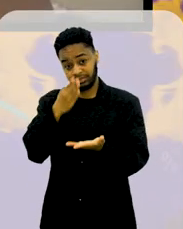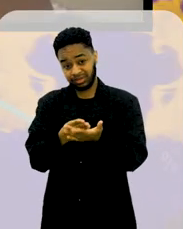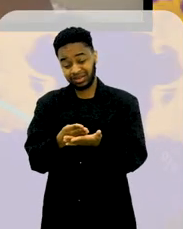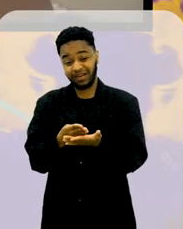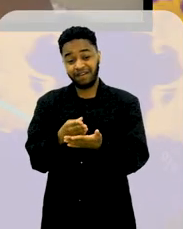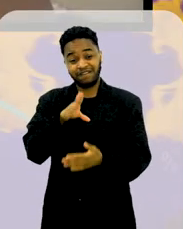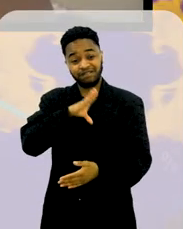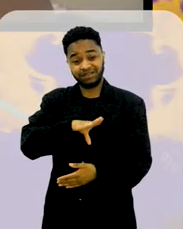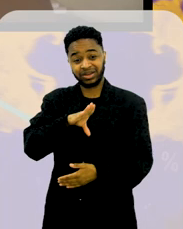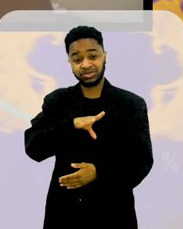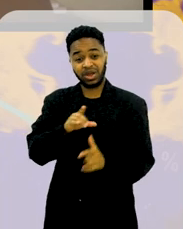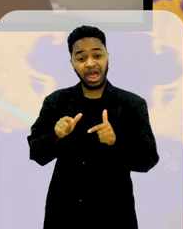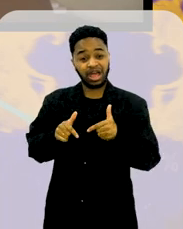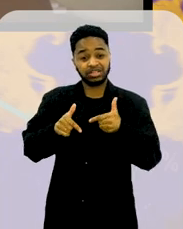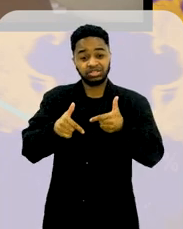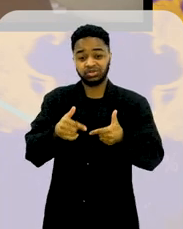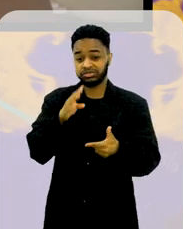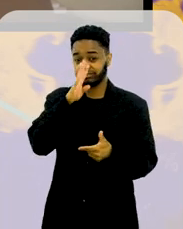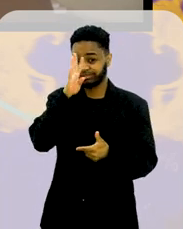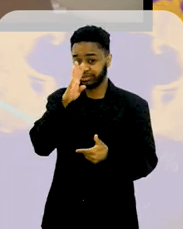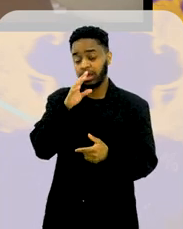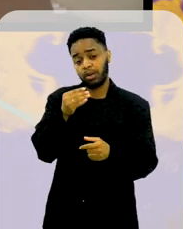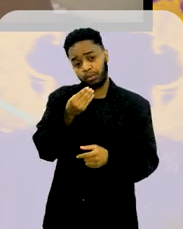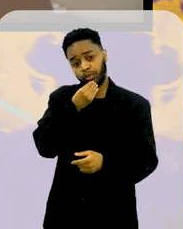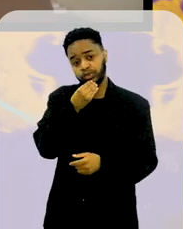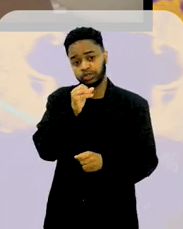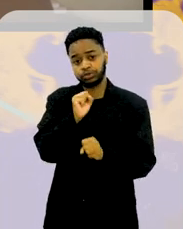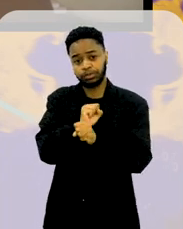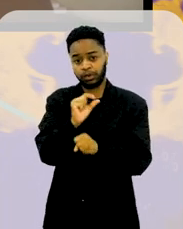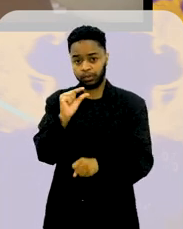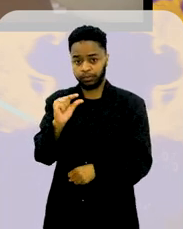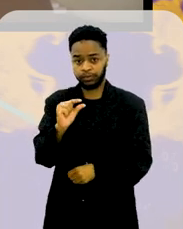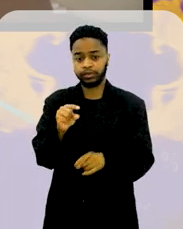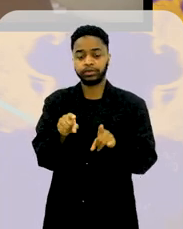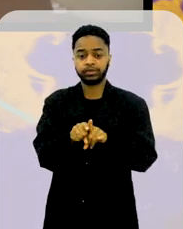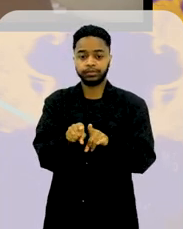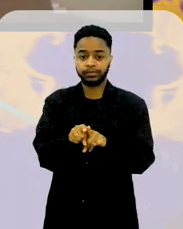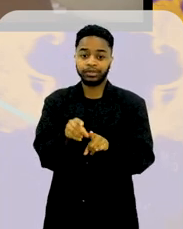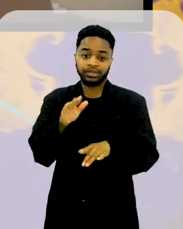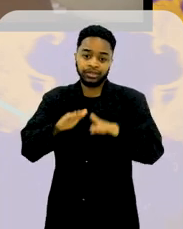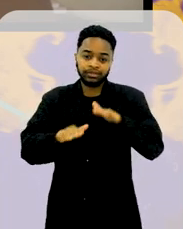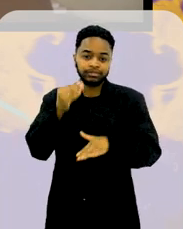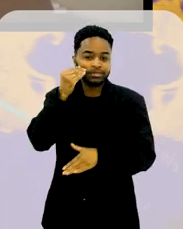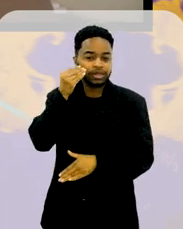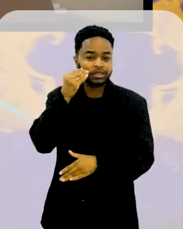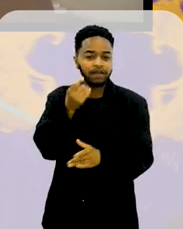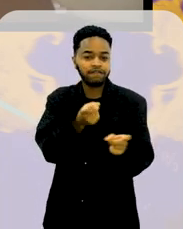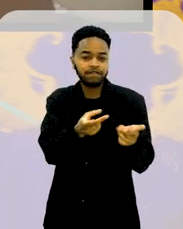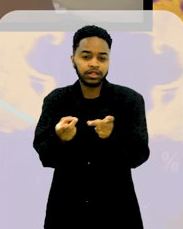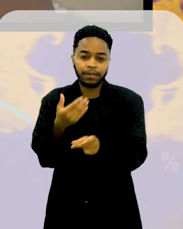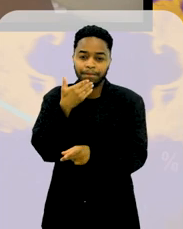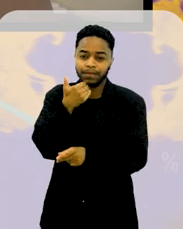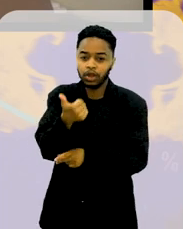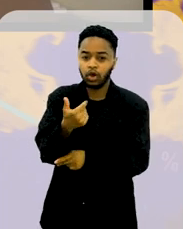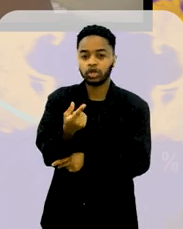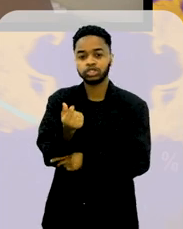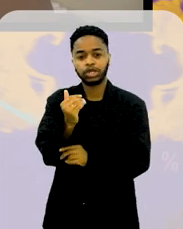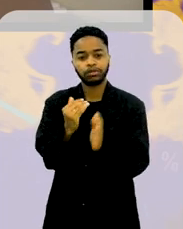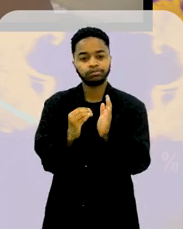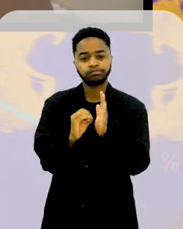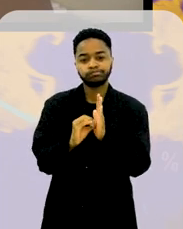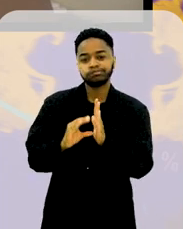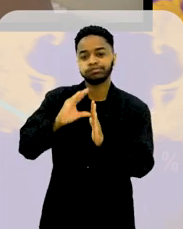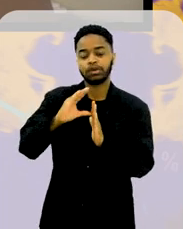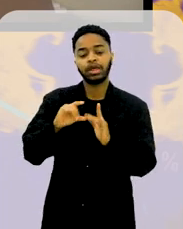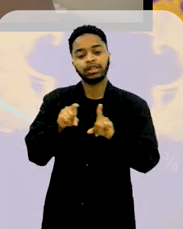eh se antecipou aos fatos eu acho que poderia ter aguardado um pouco mais para quem sabe fazer uma venda melhor e para pessoas que talvez